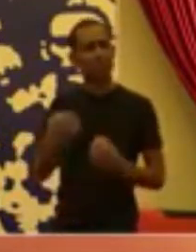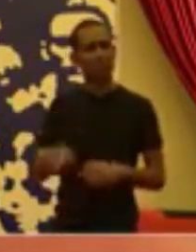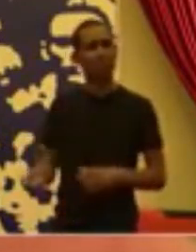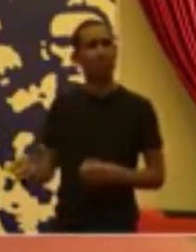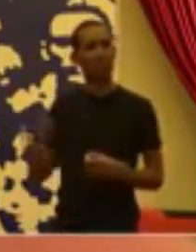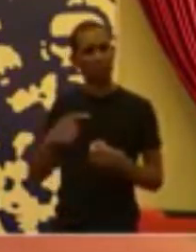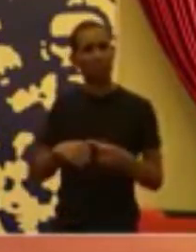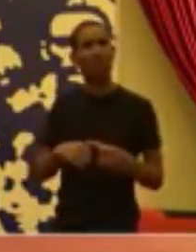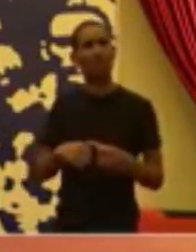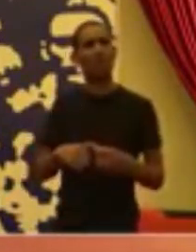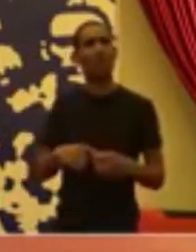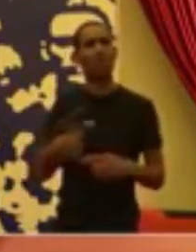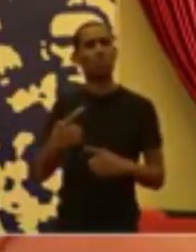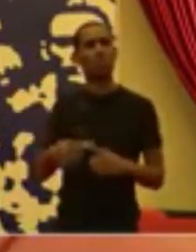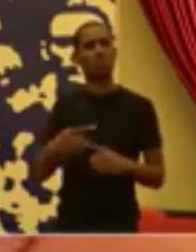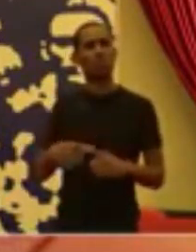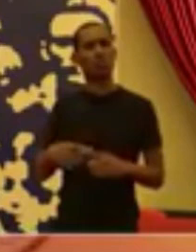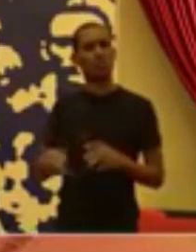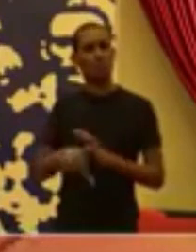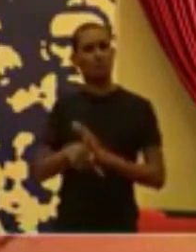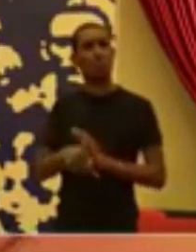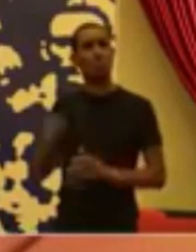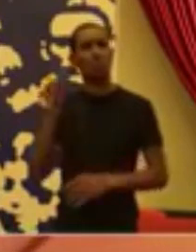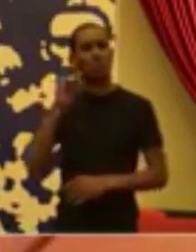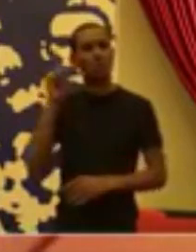capilarizada, que faz parte do cotidiano